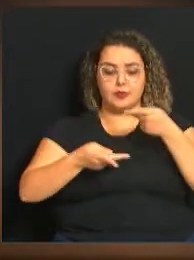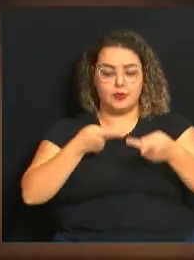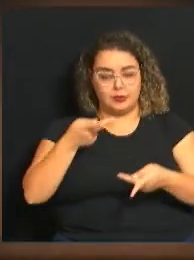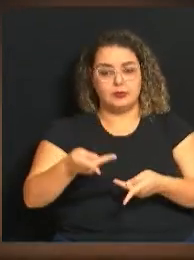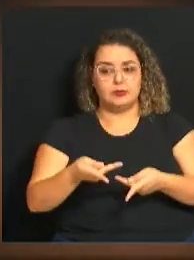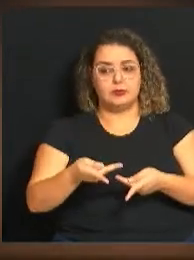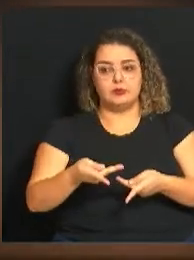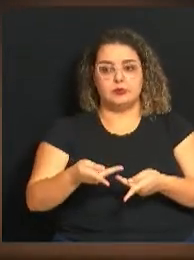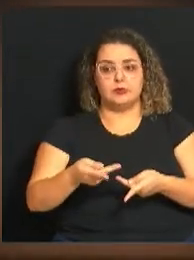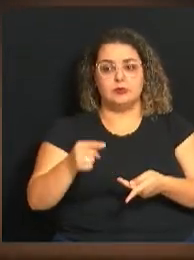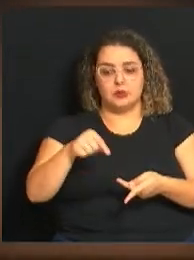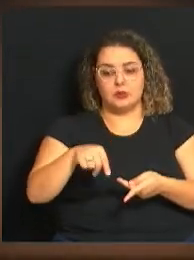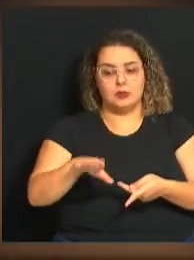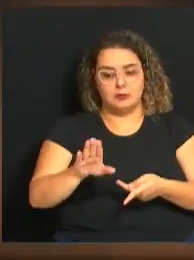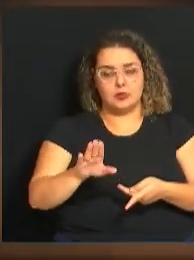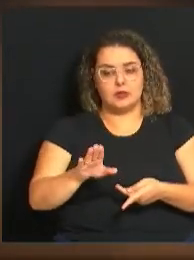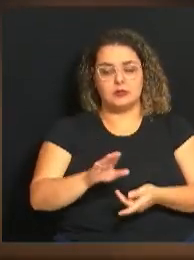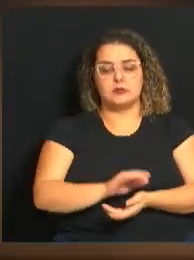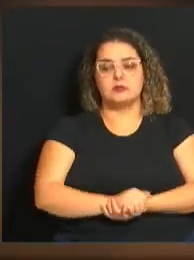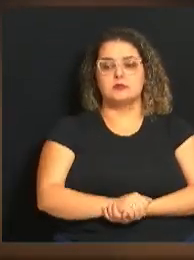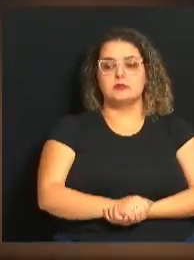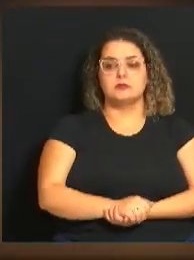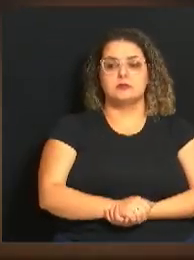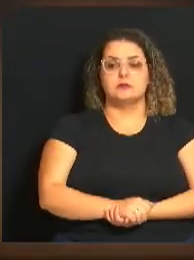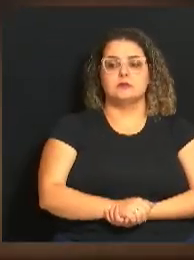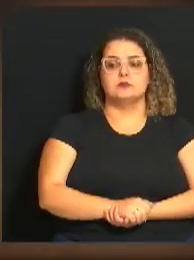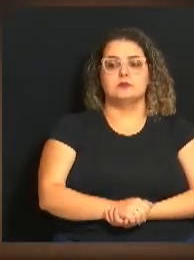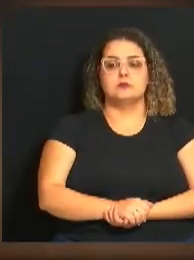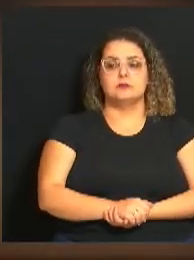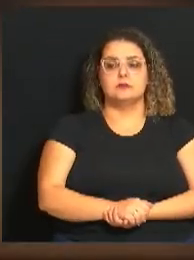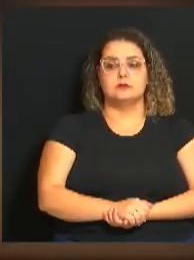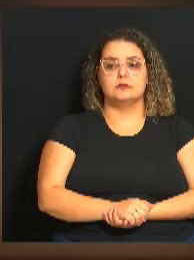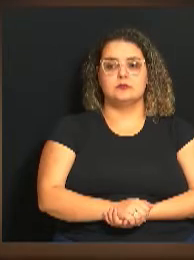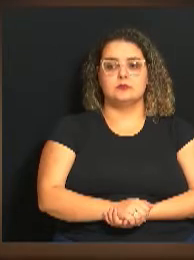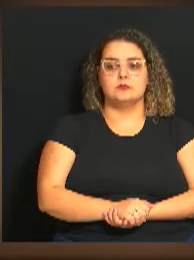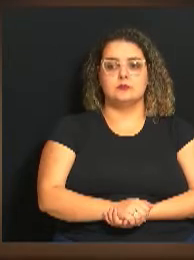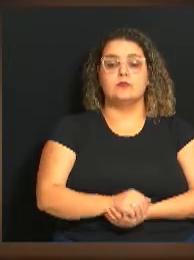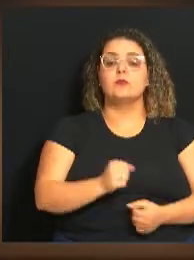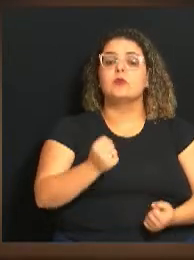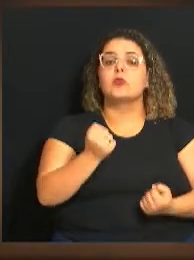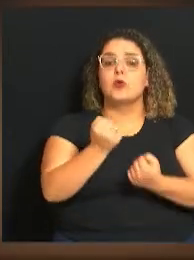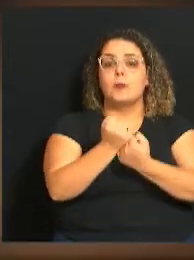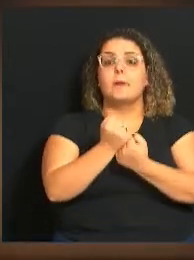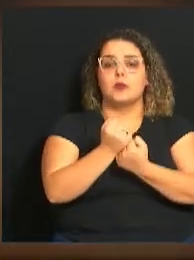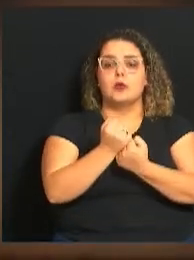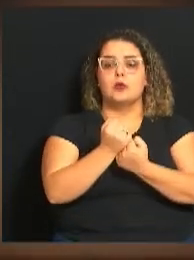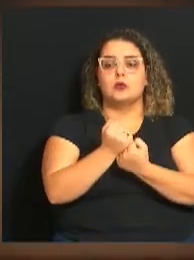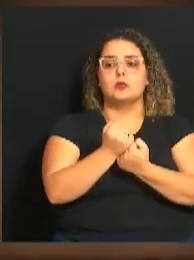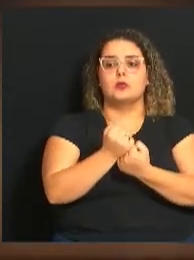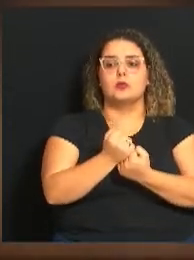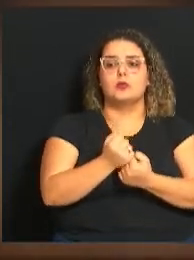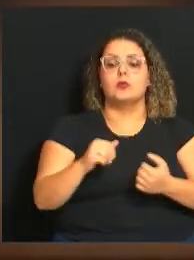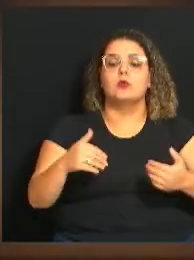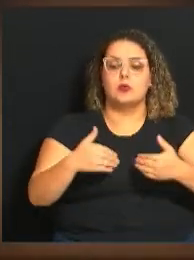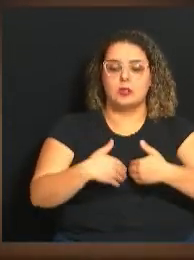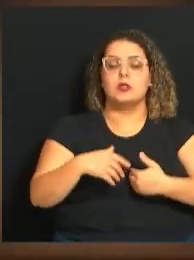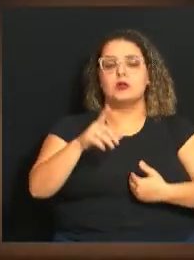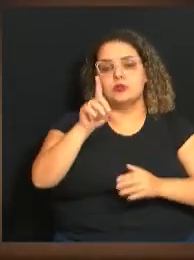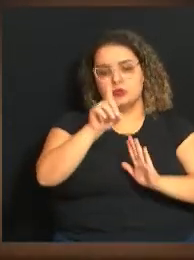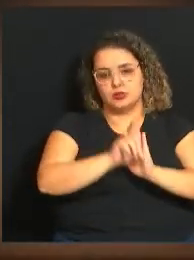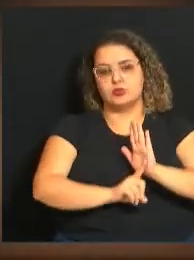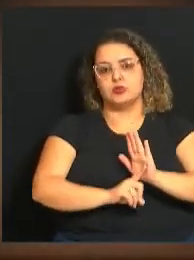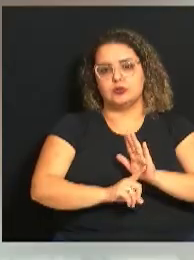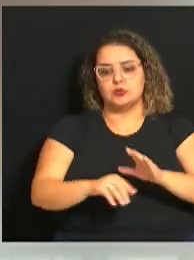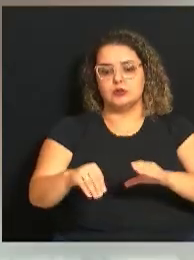além desse, claro, é a questão do apoio a que o aluno com autismo tem direito dentro